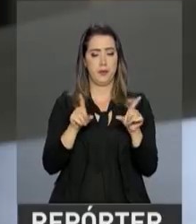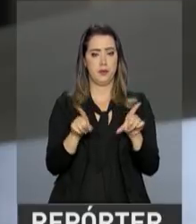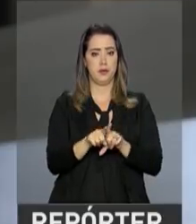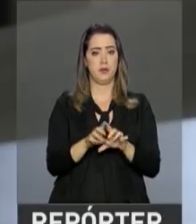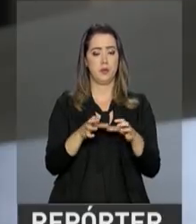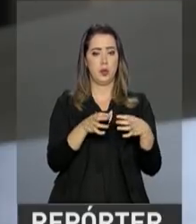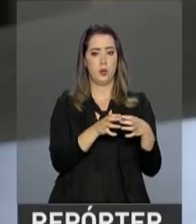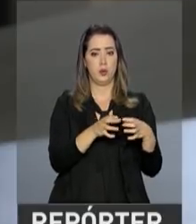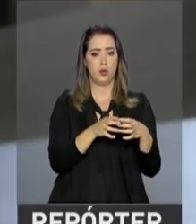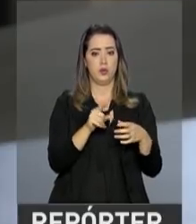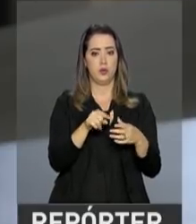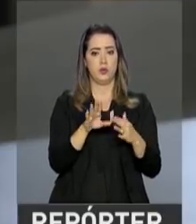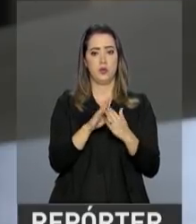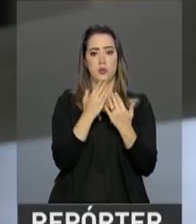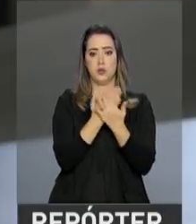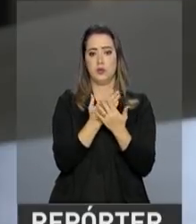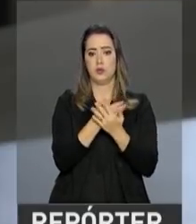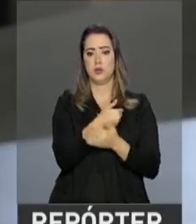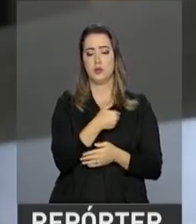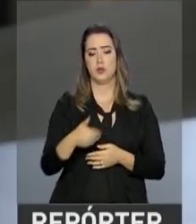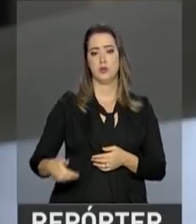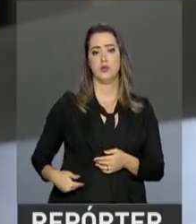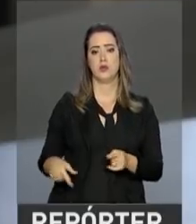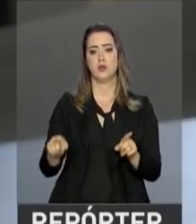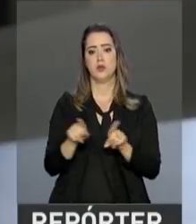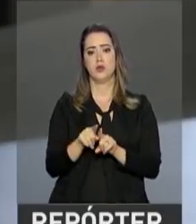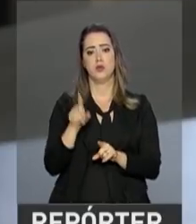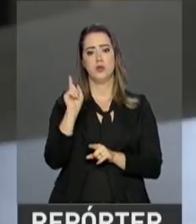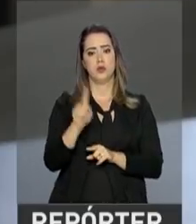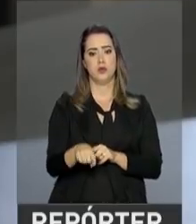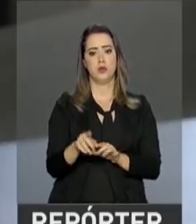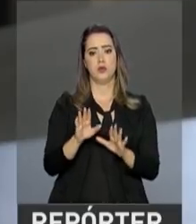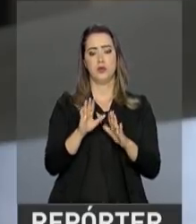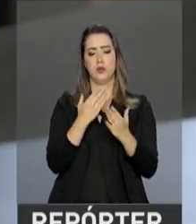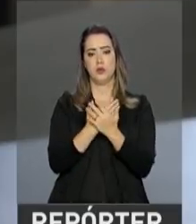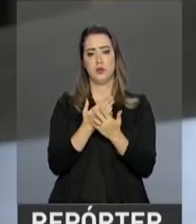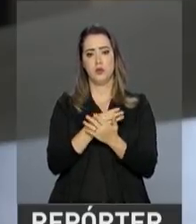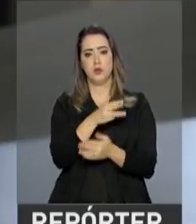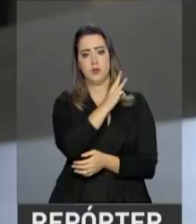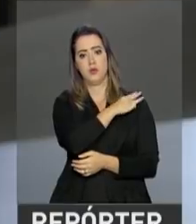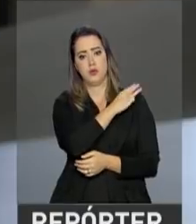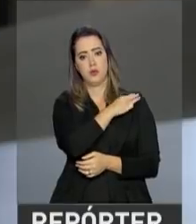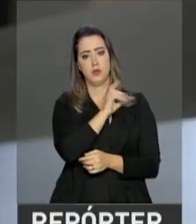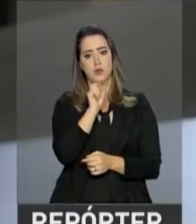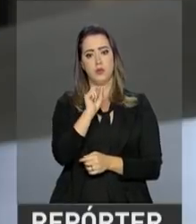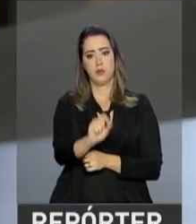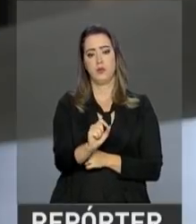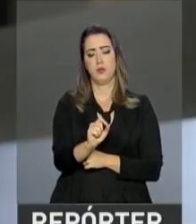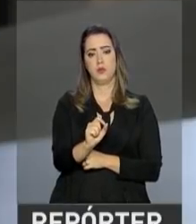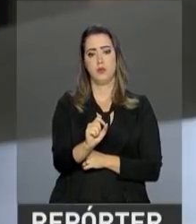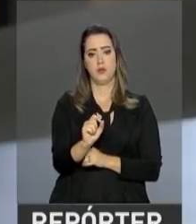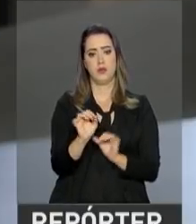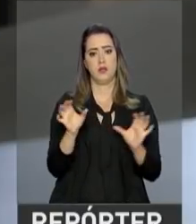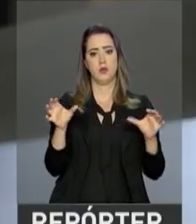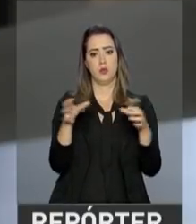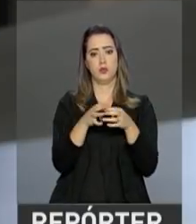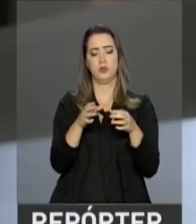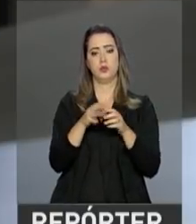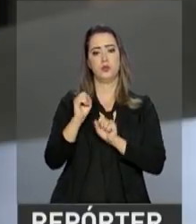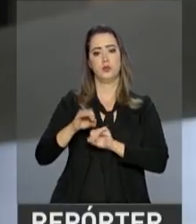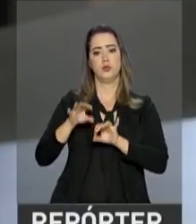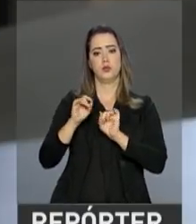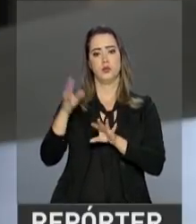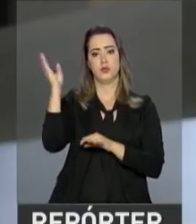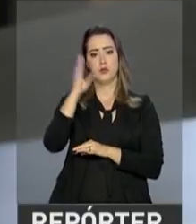também com as escolas públicas também com a com as escolas de nível médio tanto o que o setor de educação do brasil